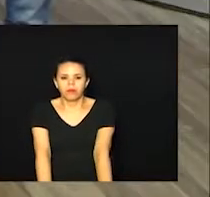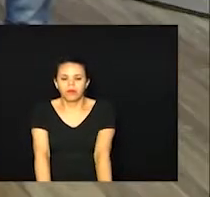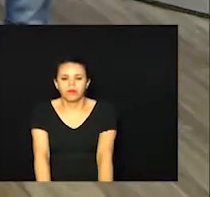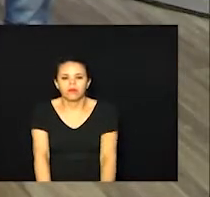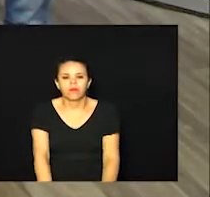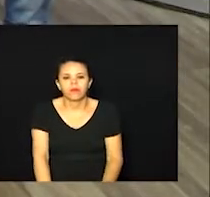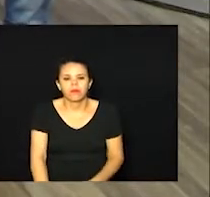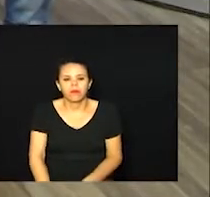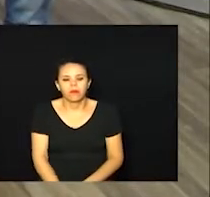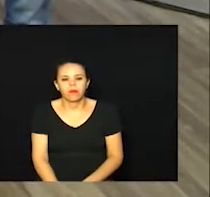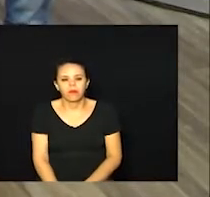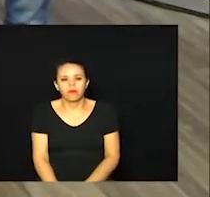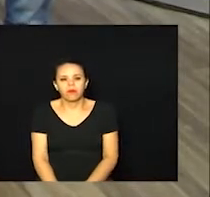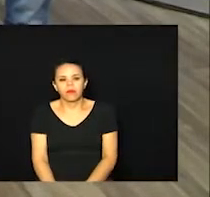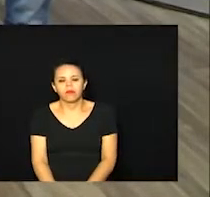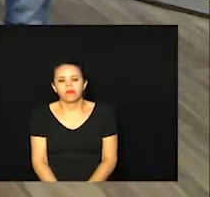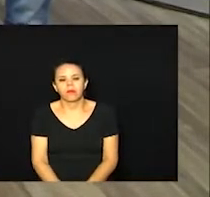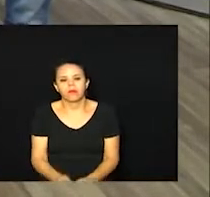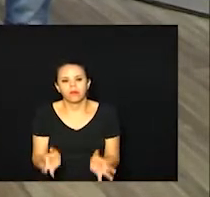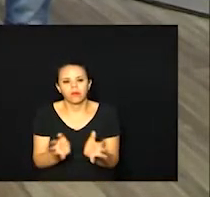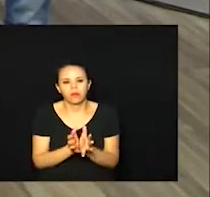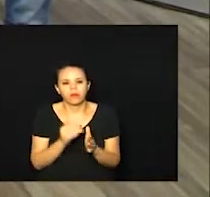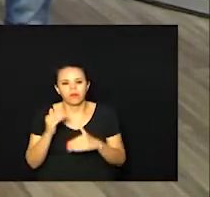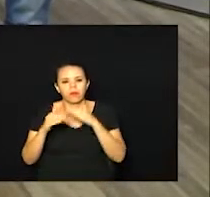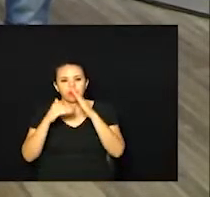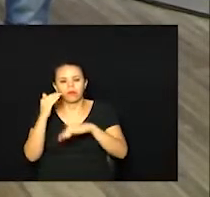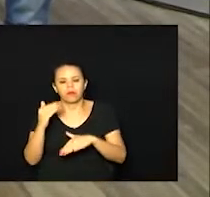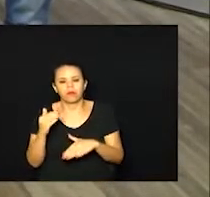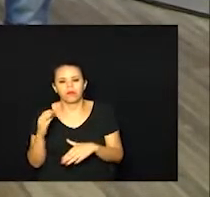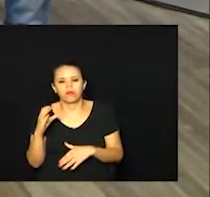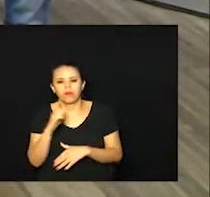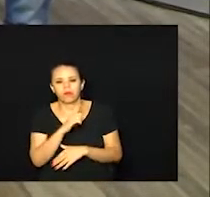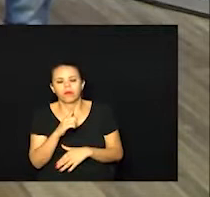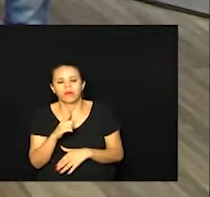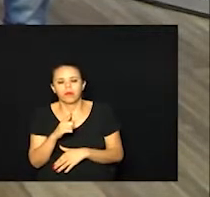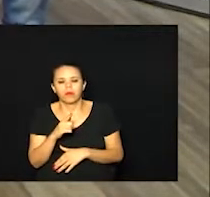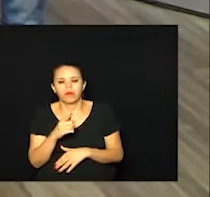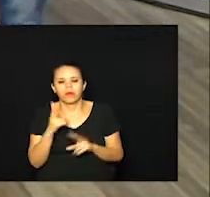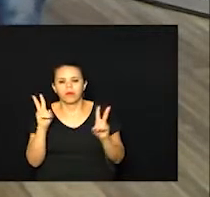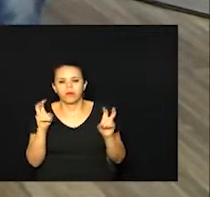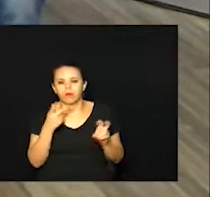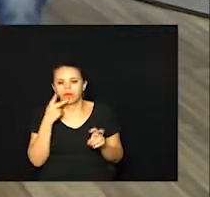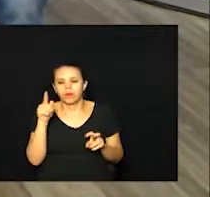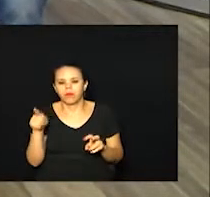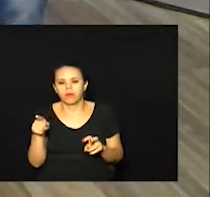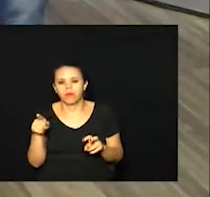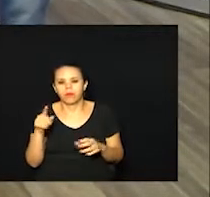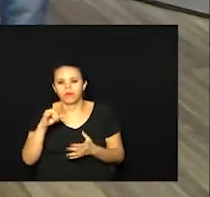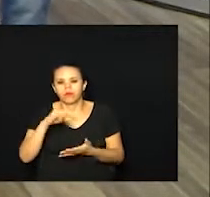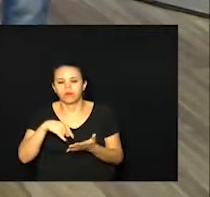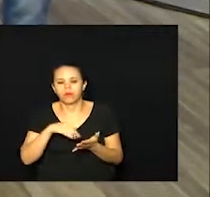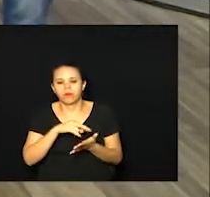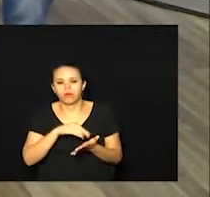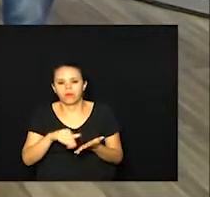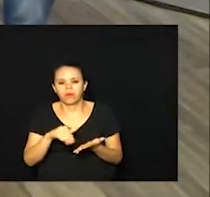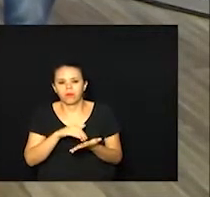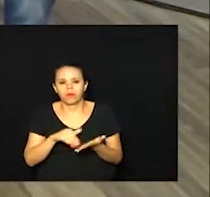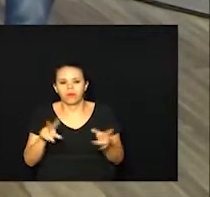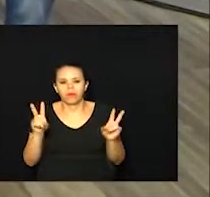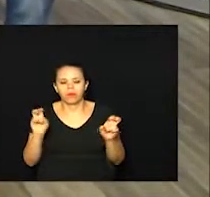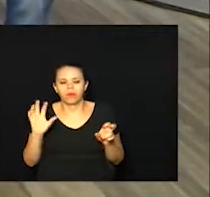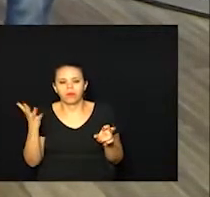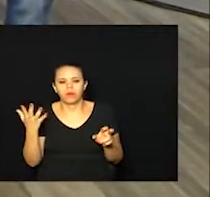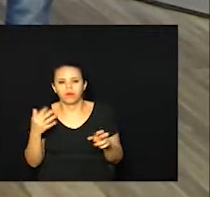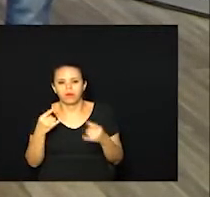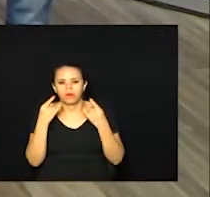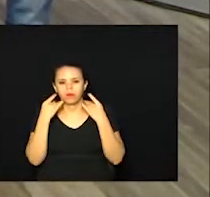da Comissão Especial de Estudos sobre o desenvolvimento do Distrito do Campo Grande. Opa. O senhor foi o relator, sim, né? O que